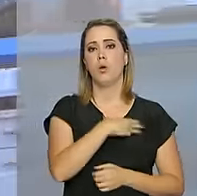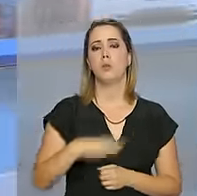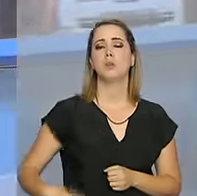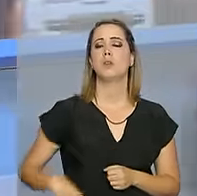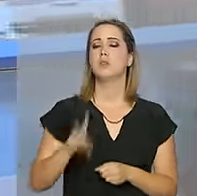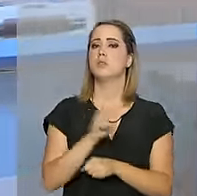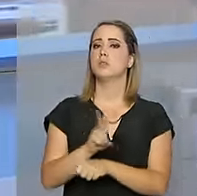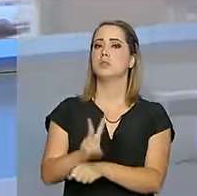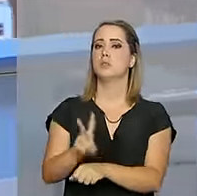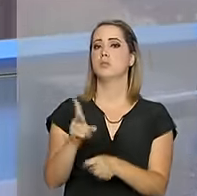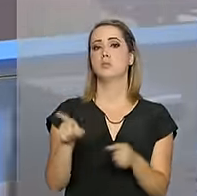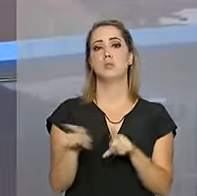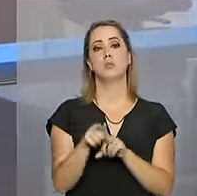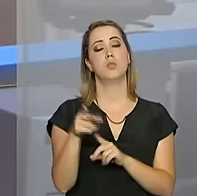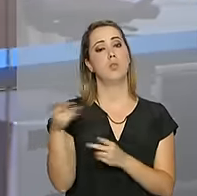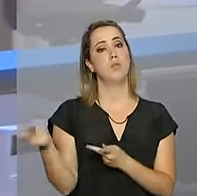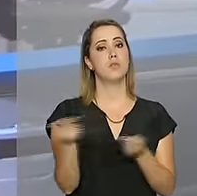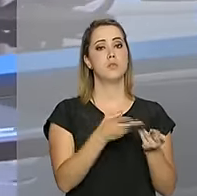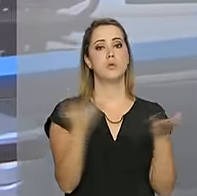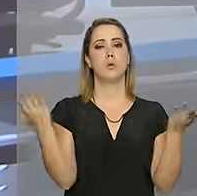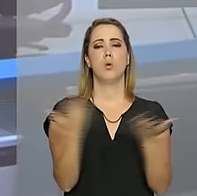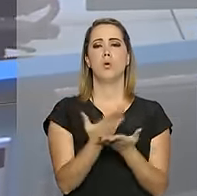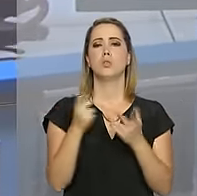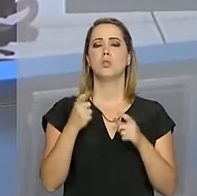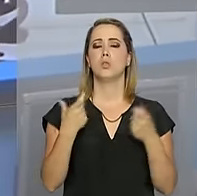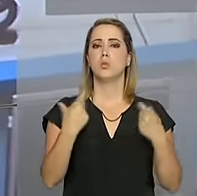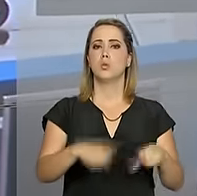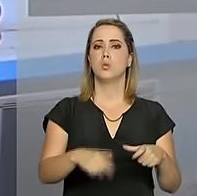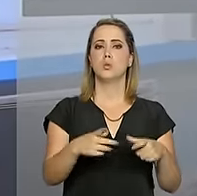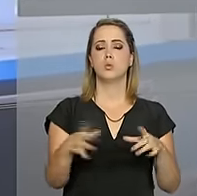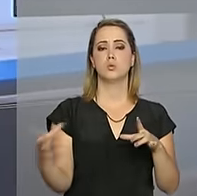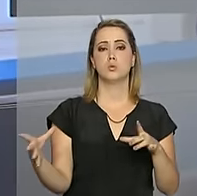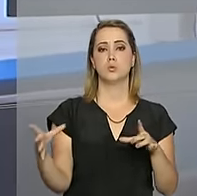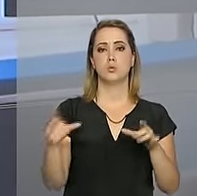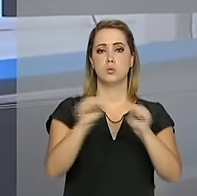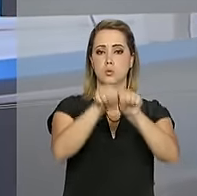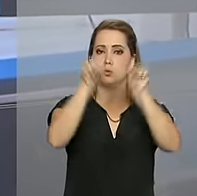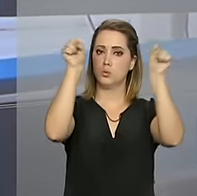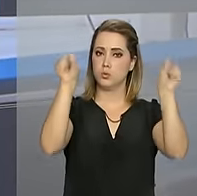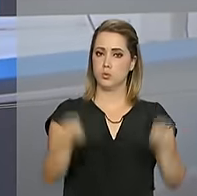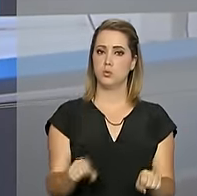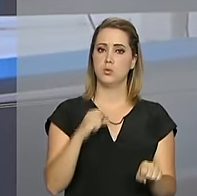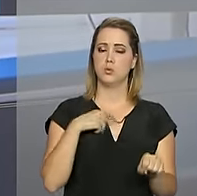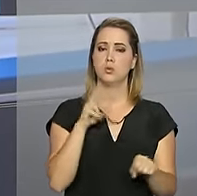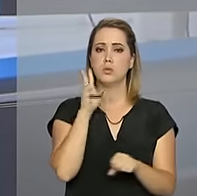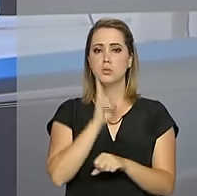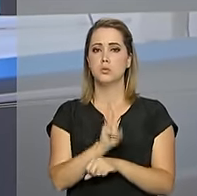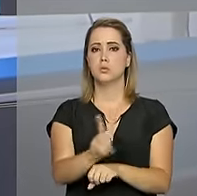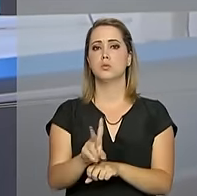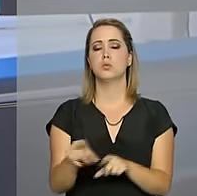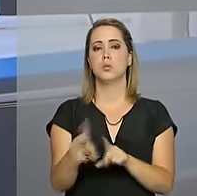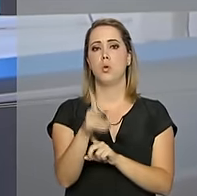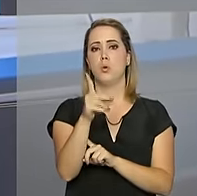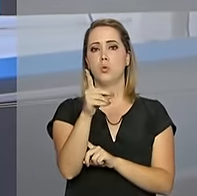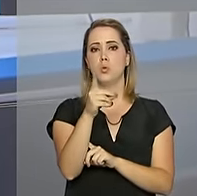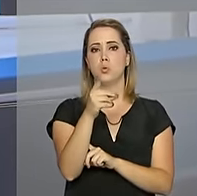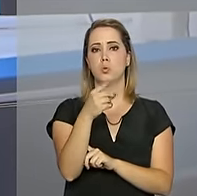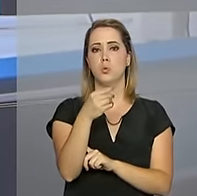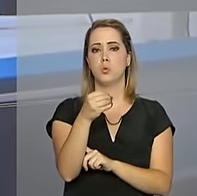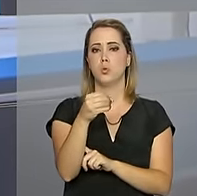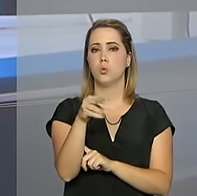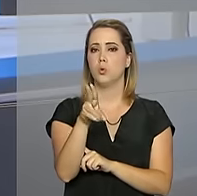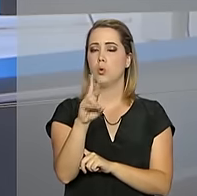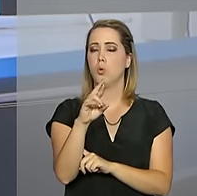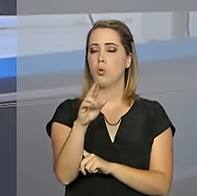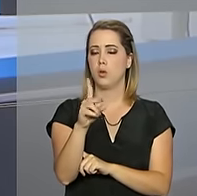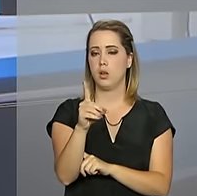ministro da Defesa, Raul Jungmann, visitou hoje o Sistema Integrado de Monitoramento de Fronteiras em Dourados, no Mato Grosso do Sul.